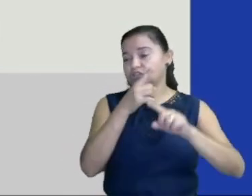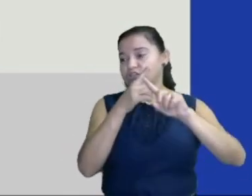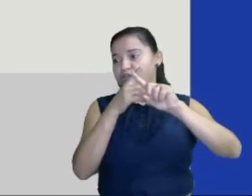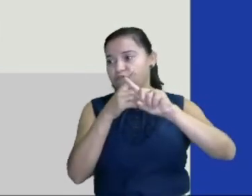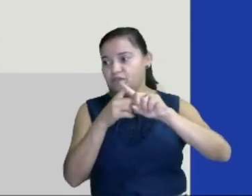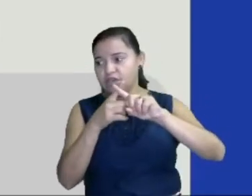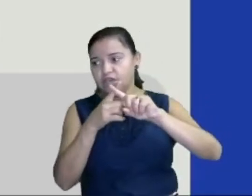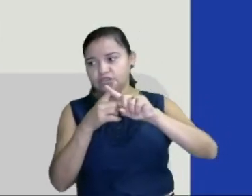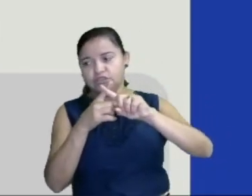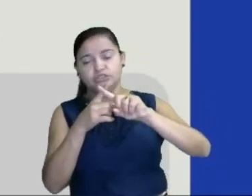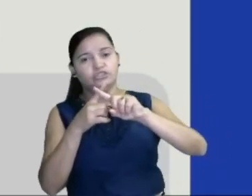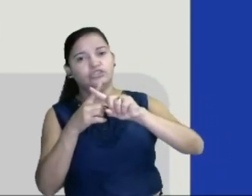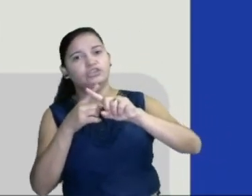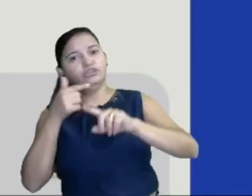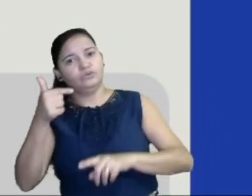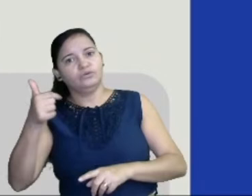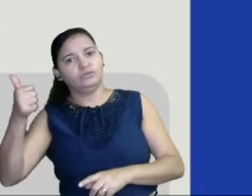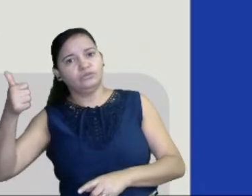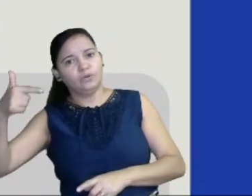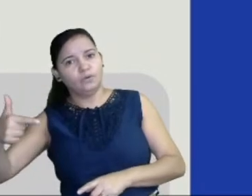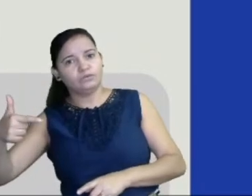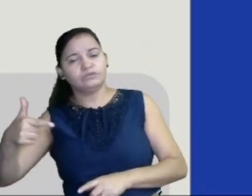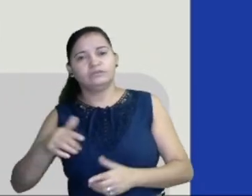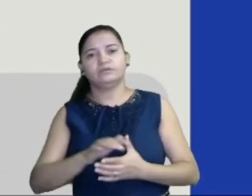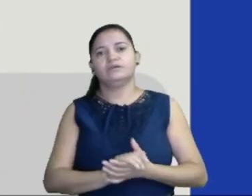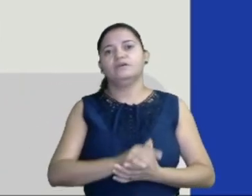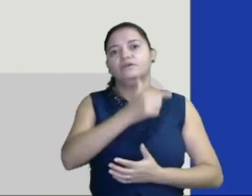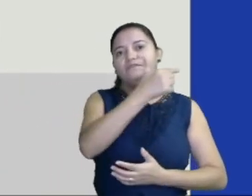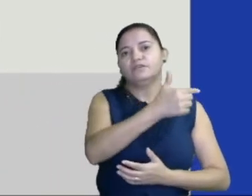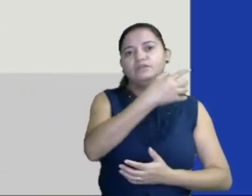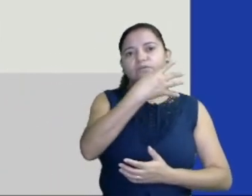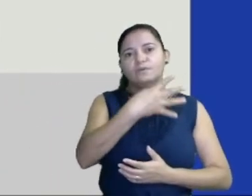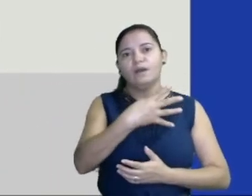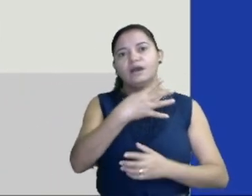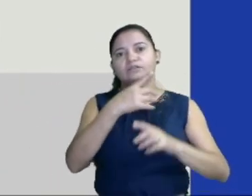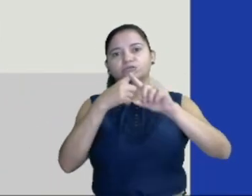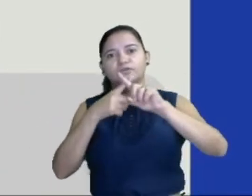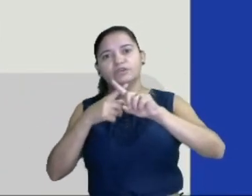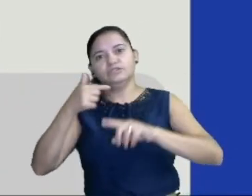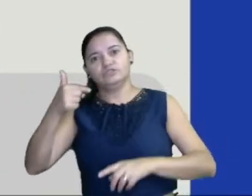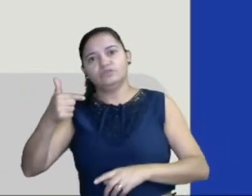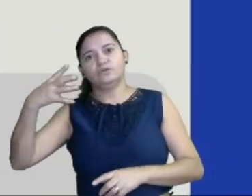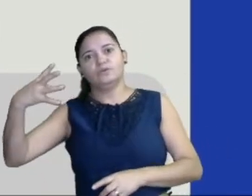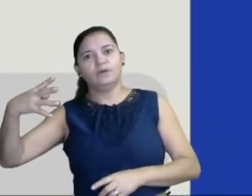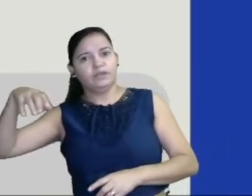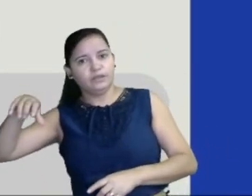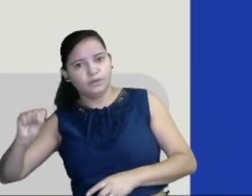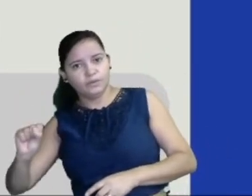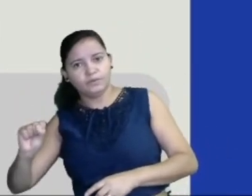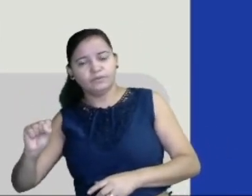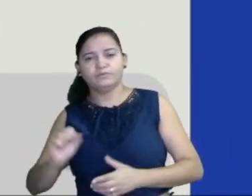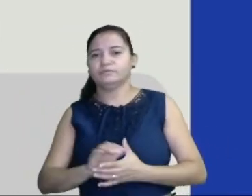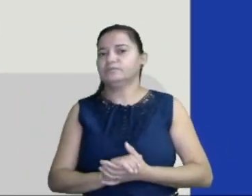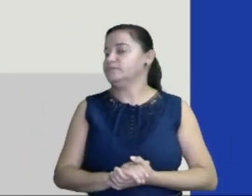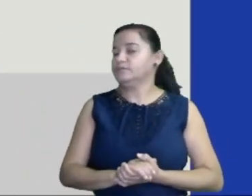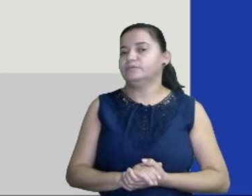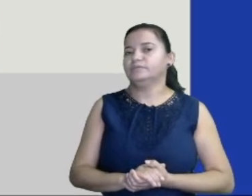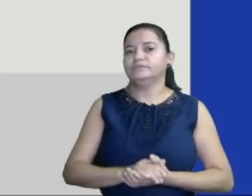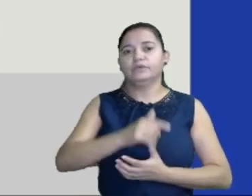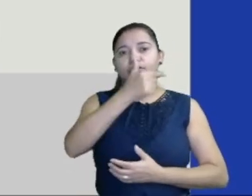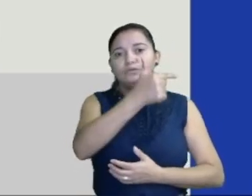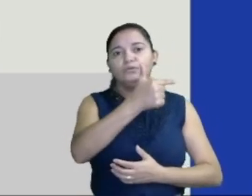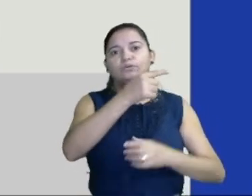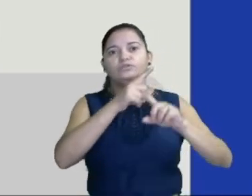relação 12 vezes 22424 x 2 48 a mesma coisa ocorreu no divisor duas